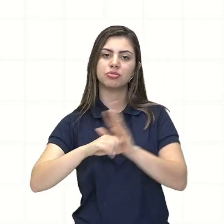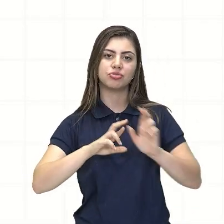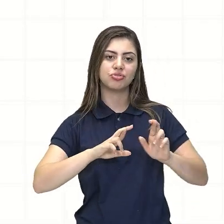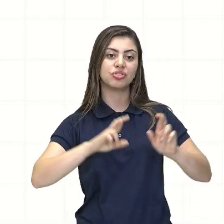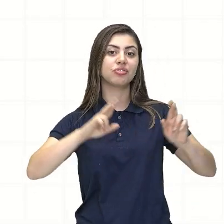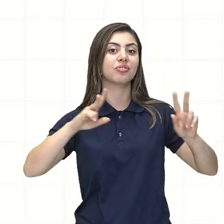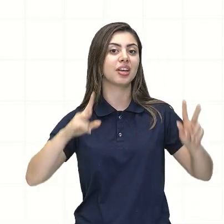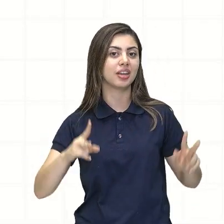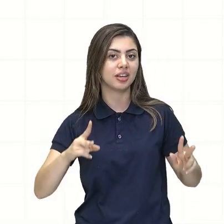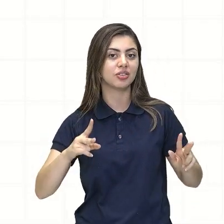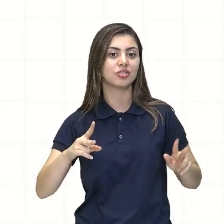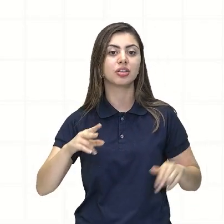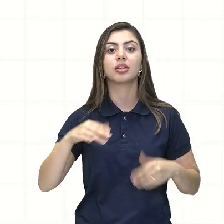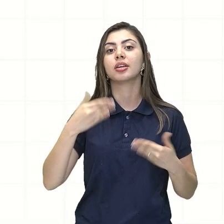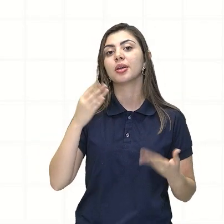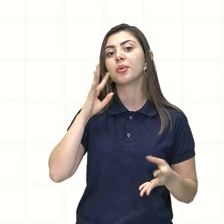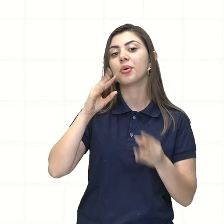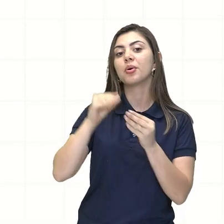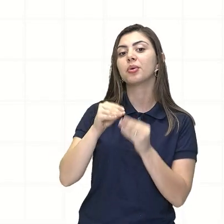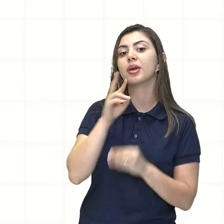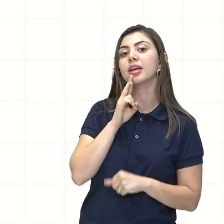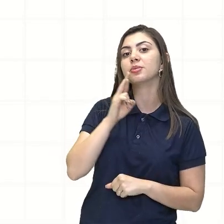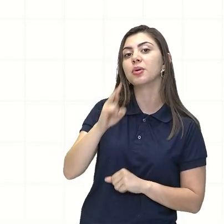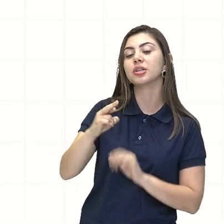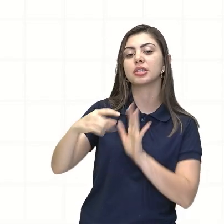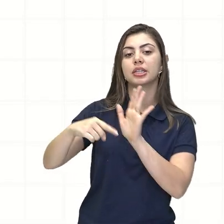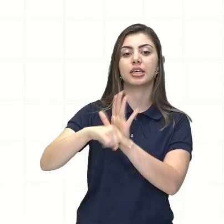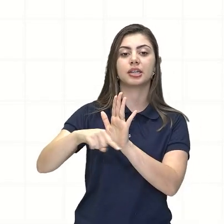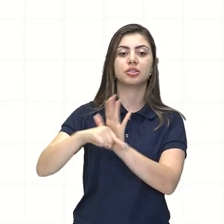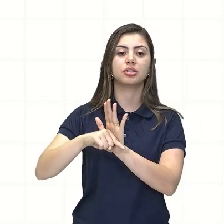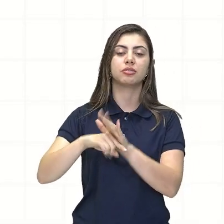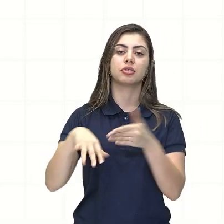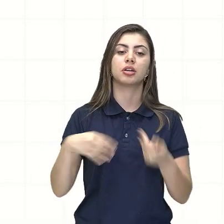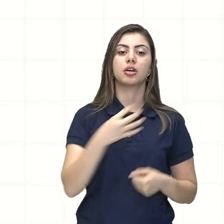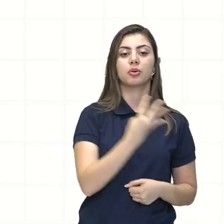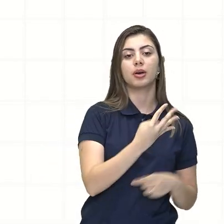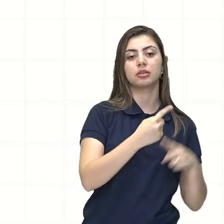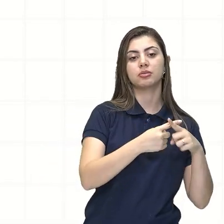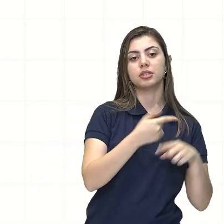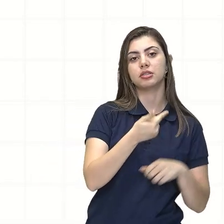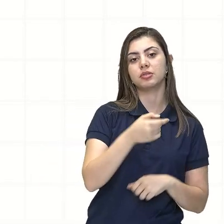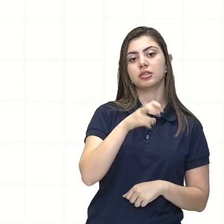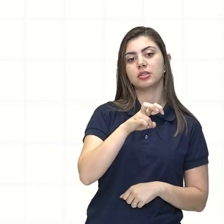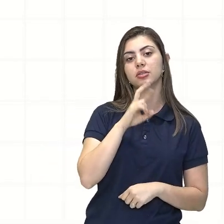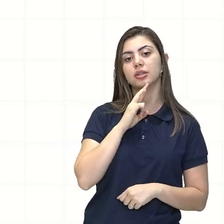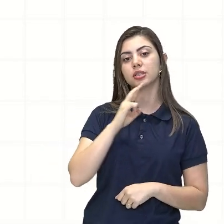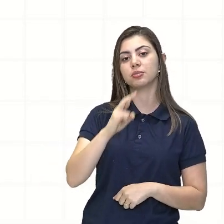sinais diferentes, menos. 4 vezes 25,